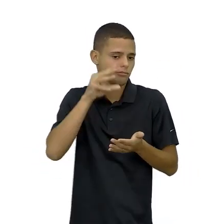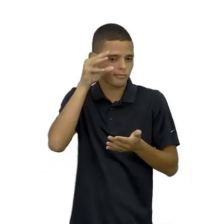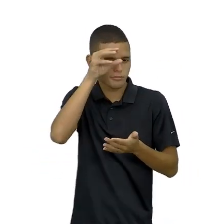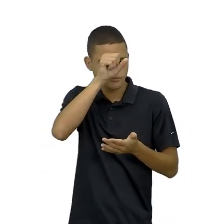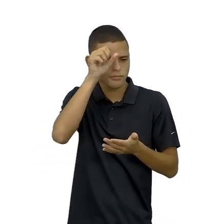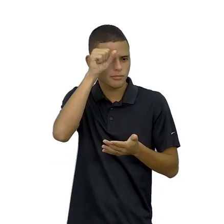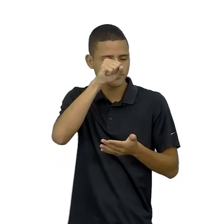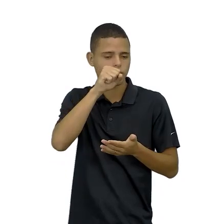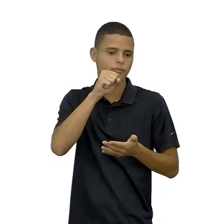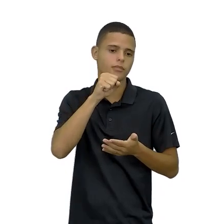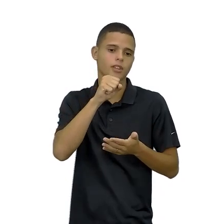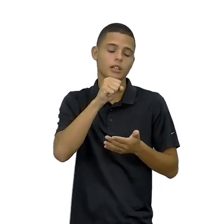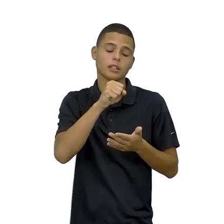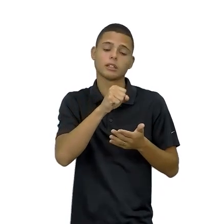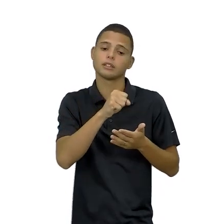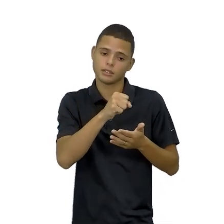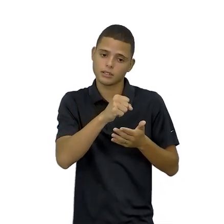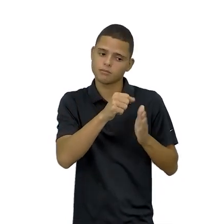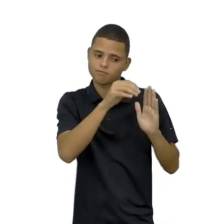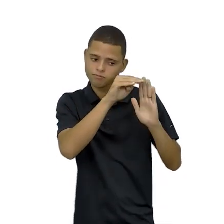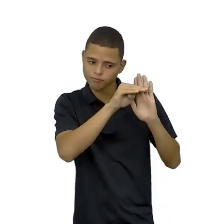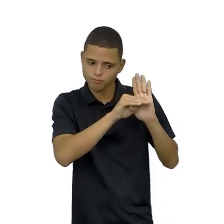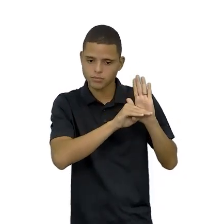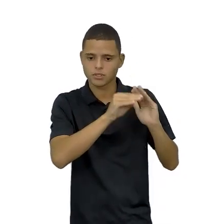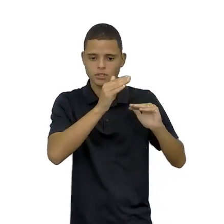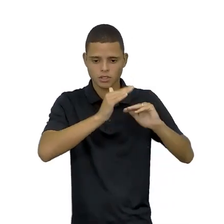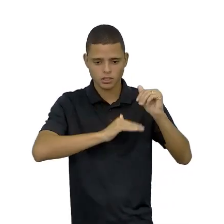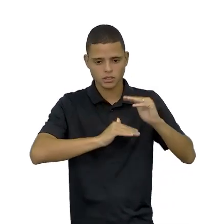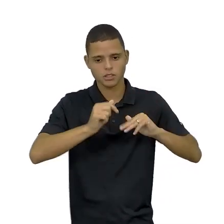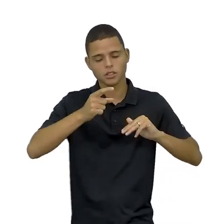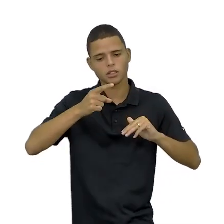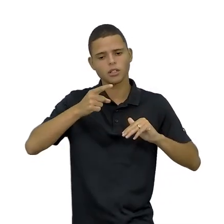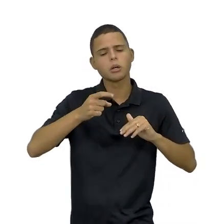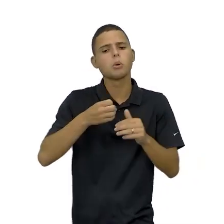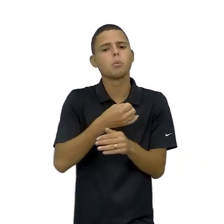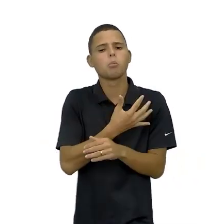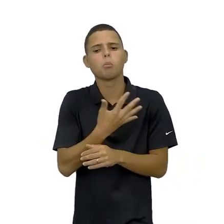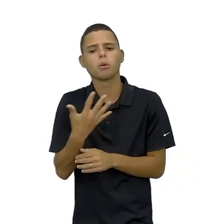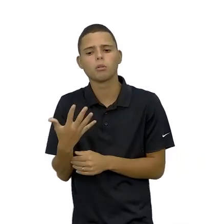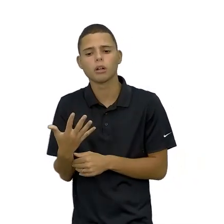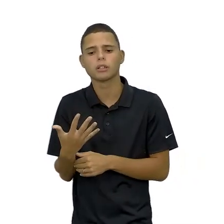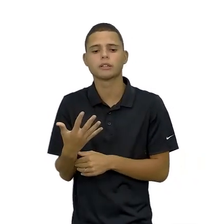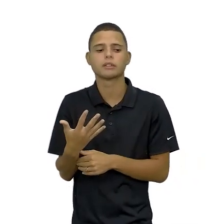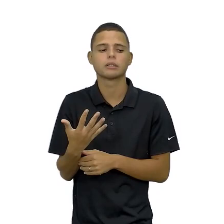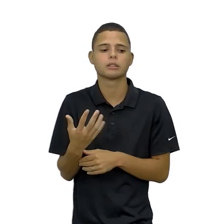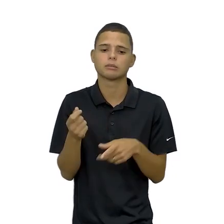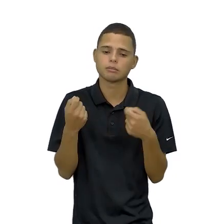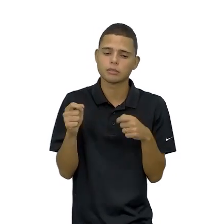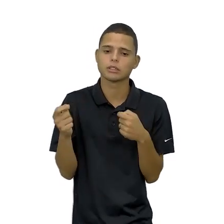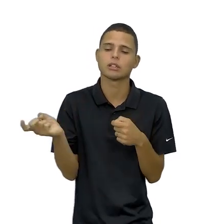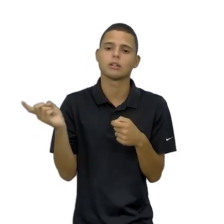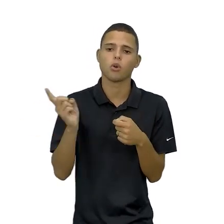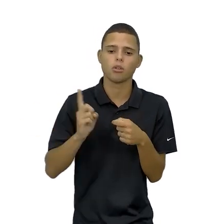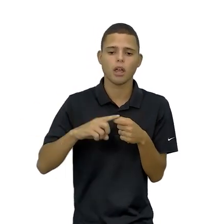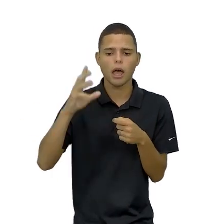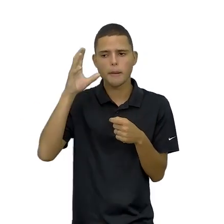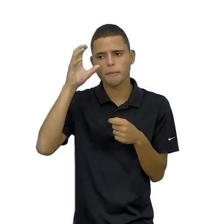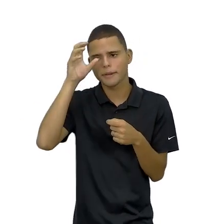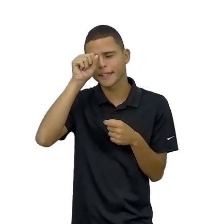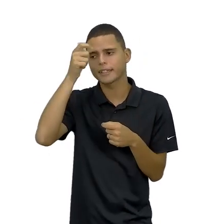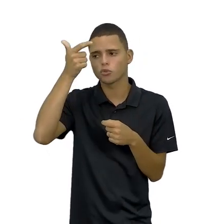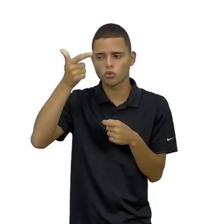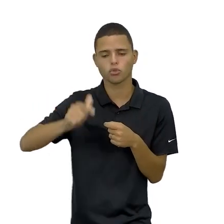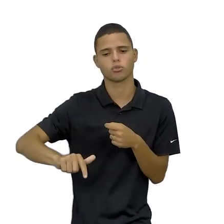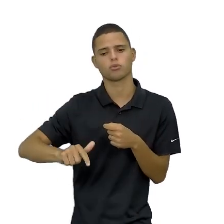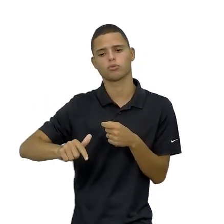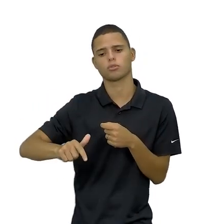e, portanto, dessa gama de habilidades que a gente tem, quais nós vamos retomar? Quais são aquelas que merecem